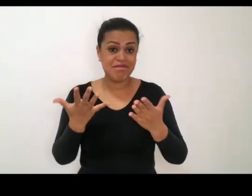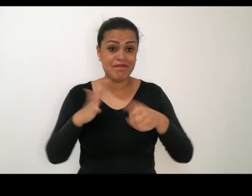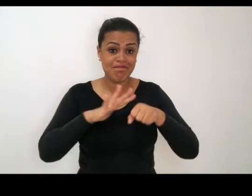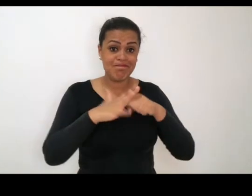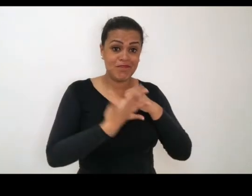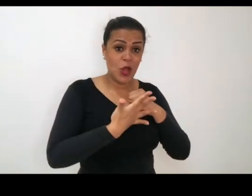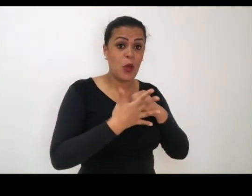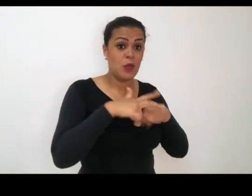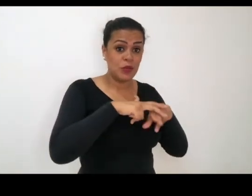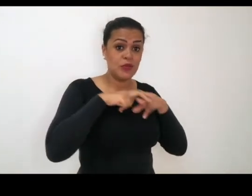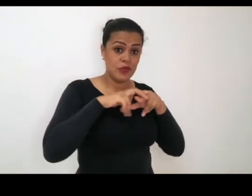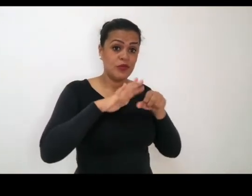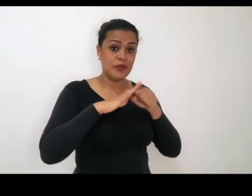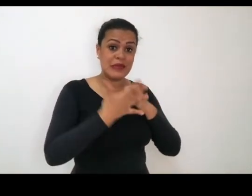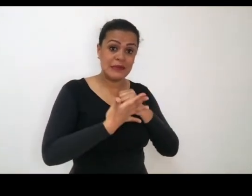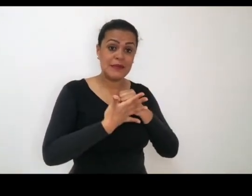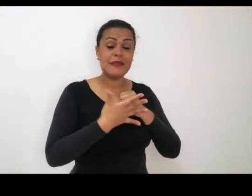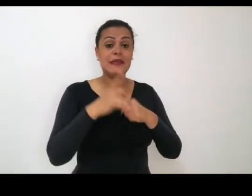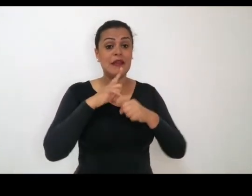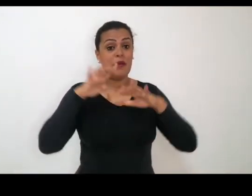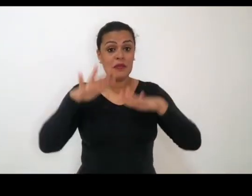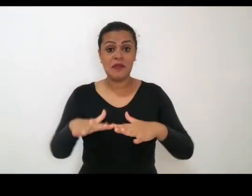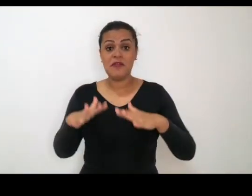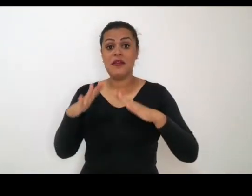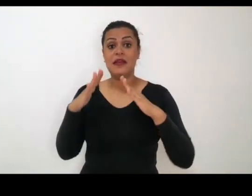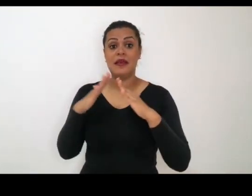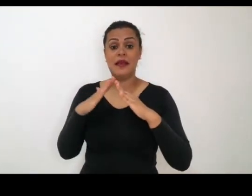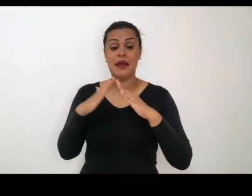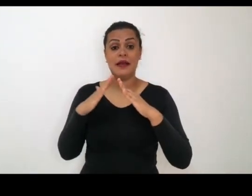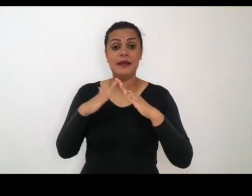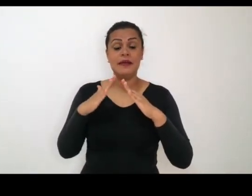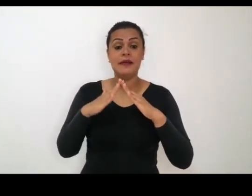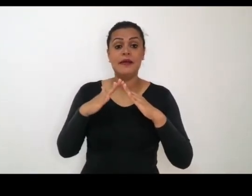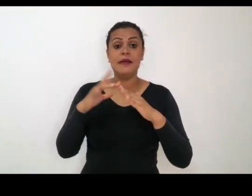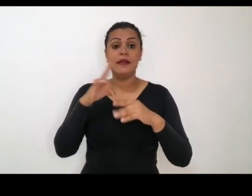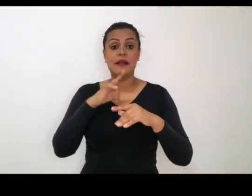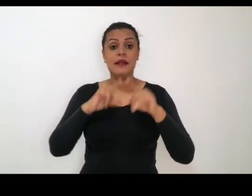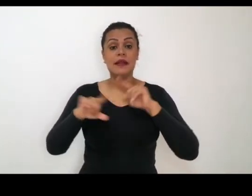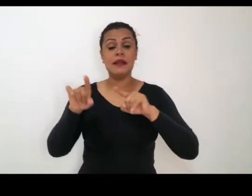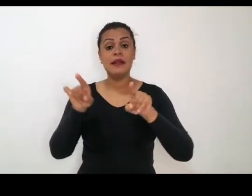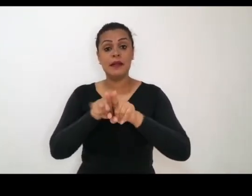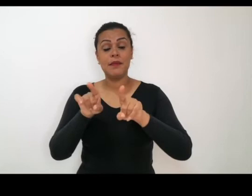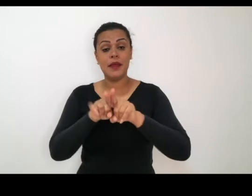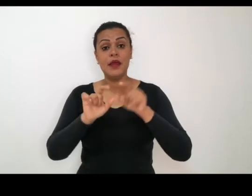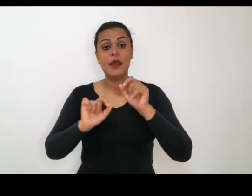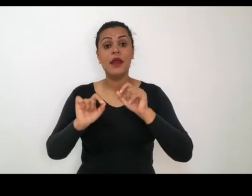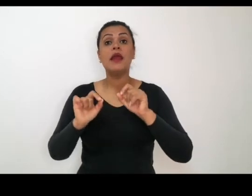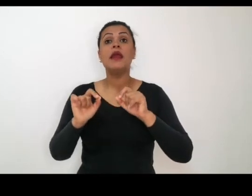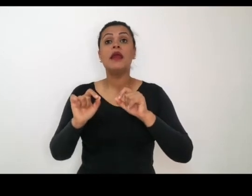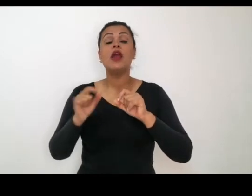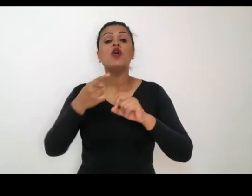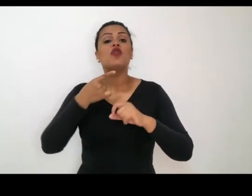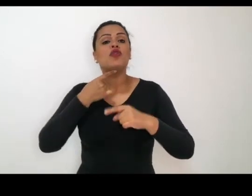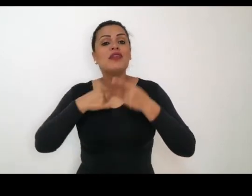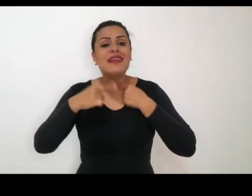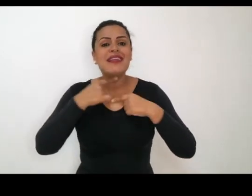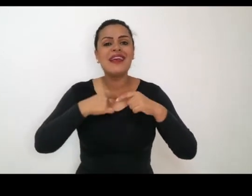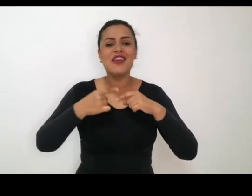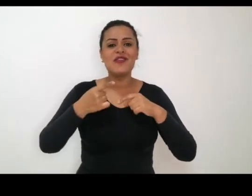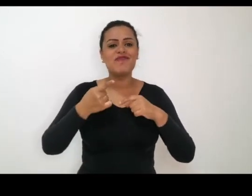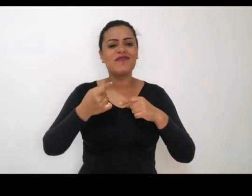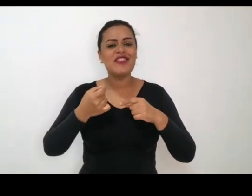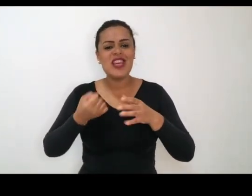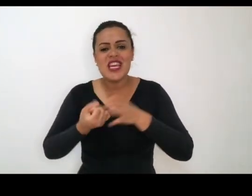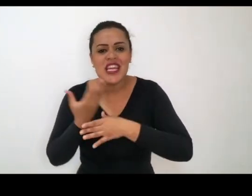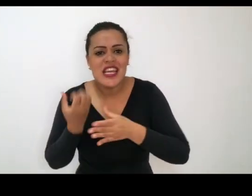e com muita gana, muita vontade, muito desejo de produzir. Então, a grande maioria, né, que a